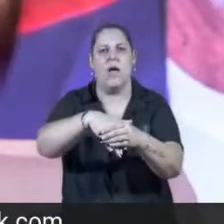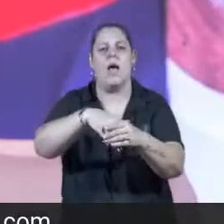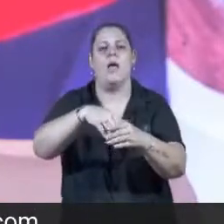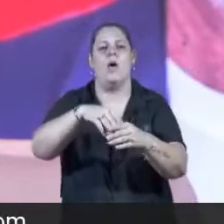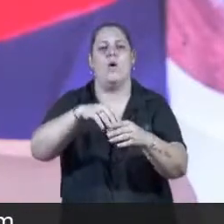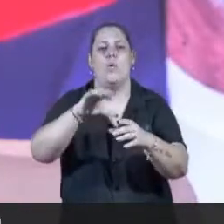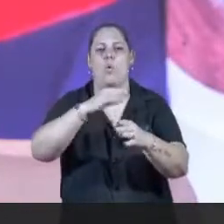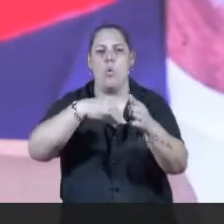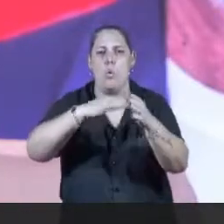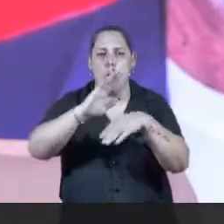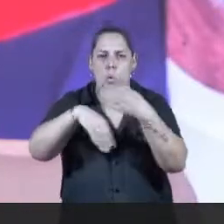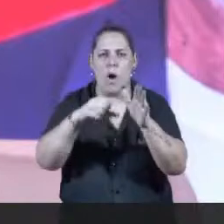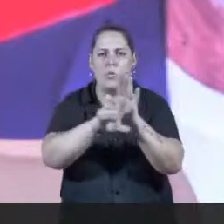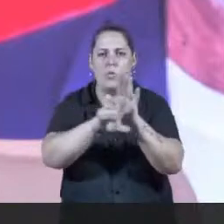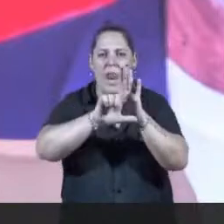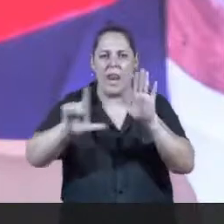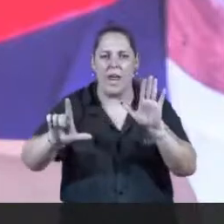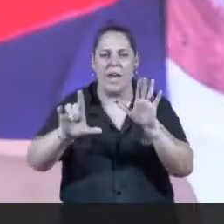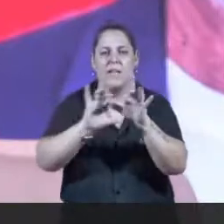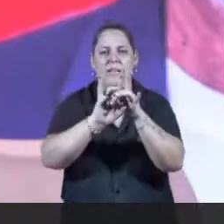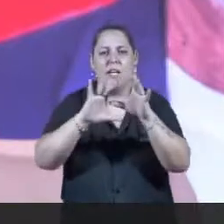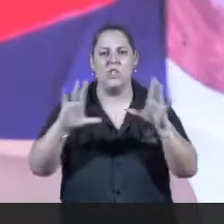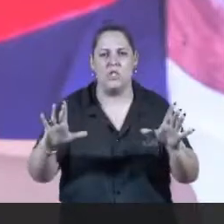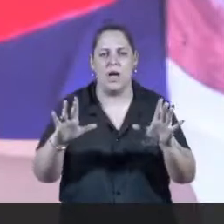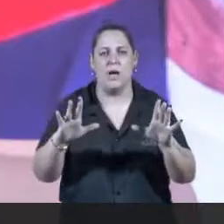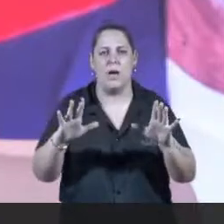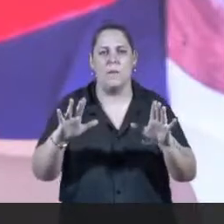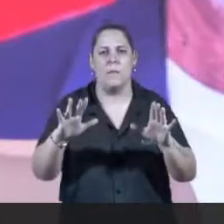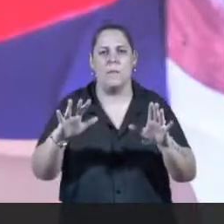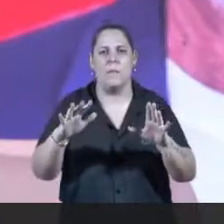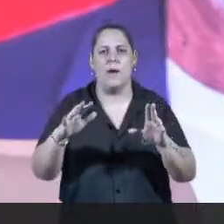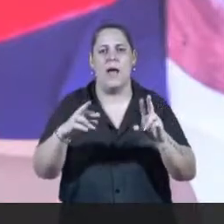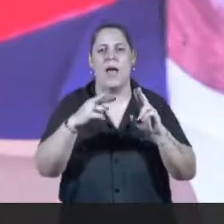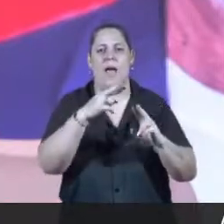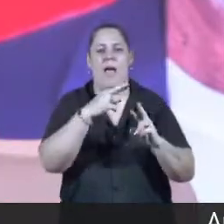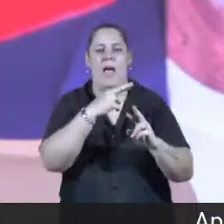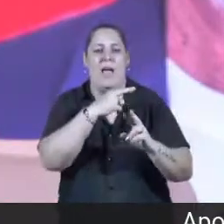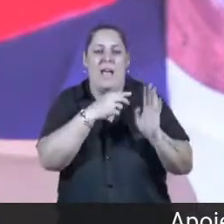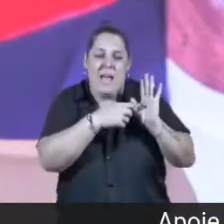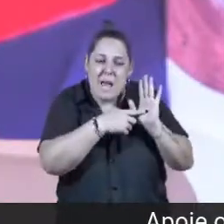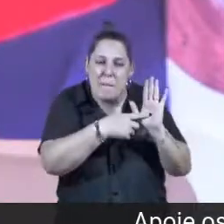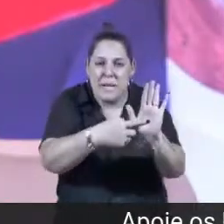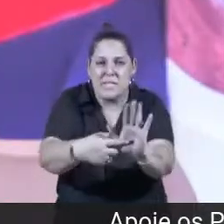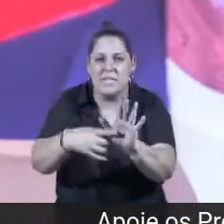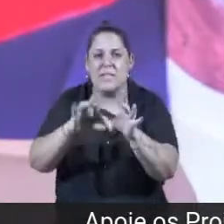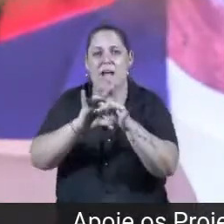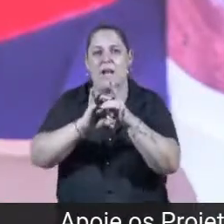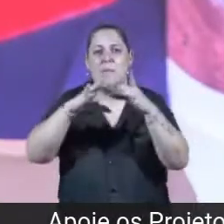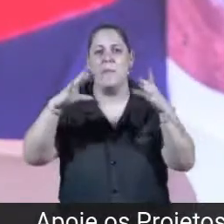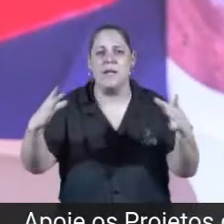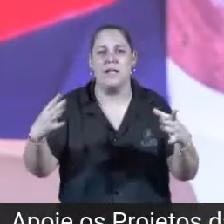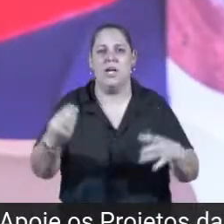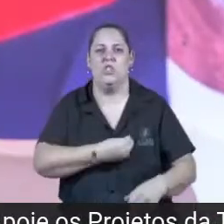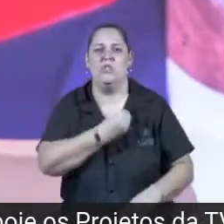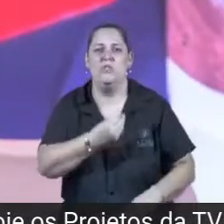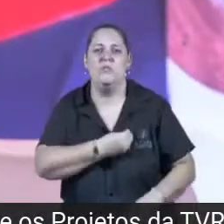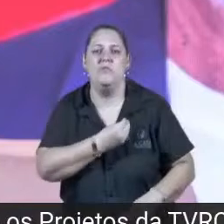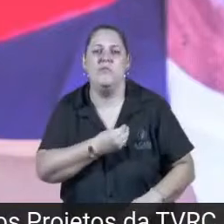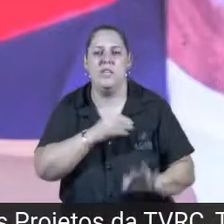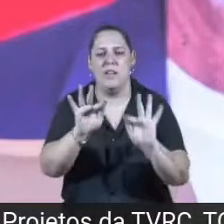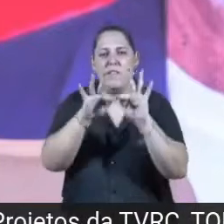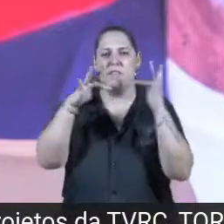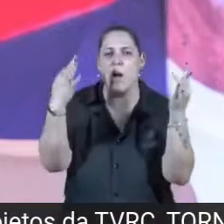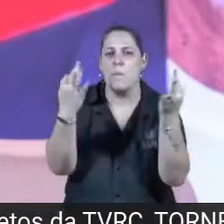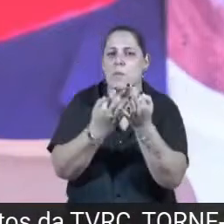permitir, para representar a liberdade, a vida, a fraternidade do